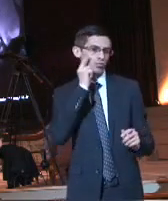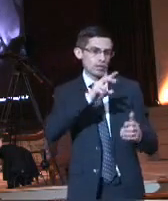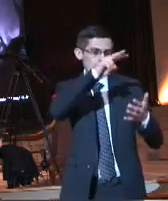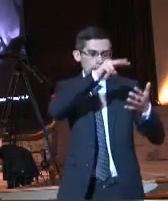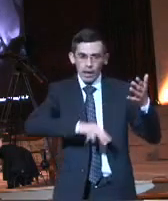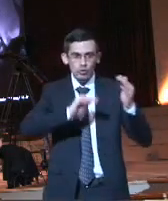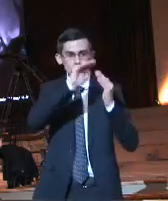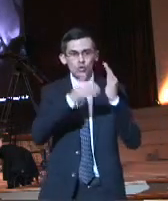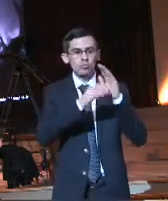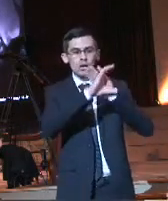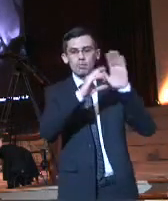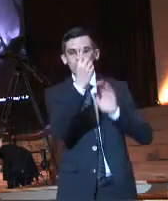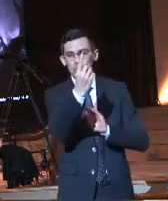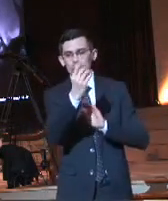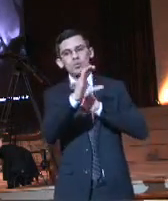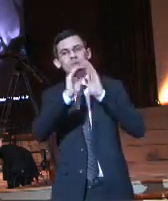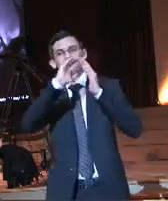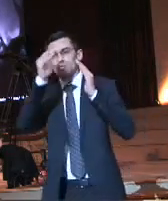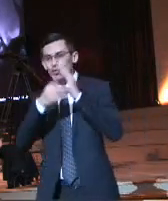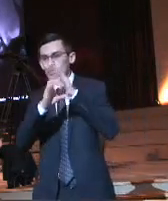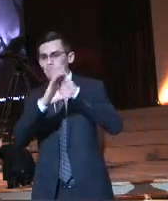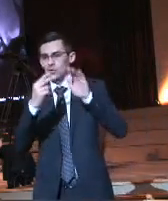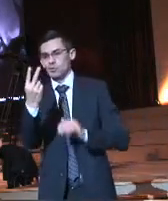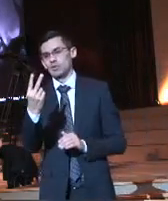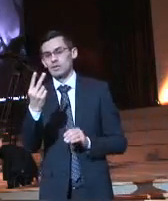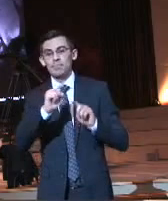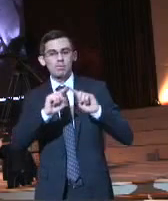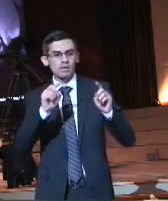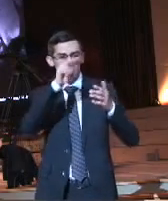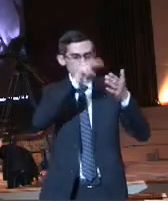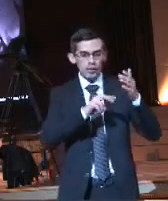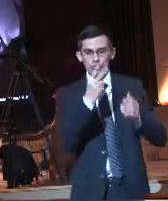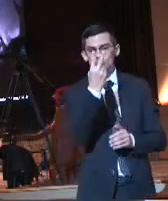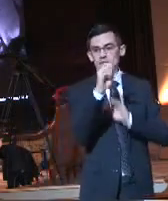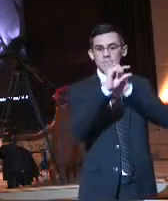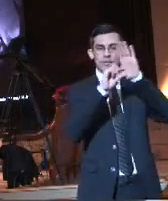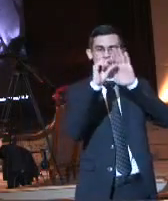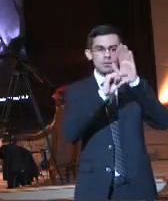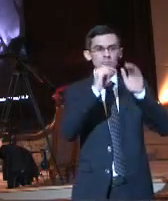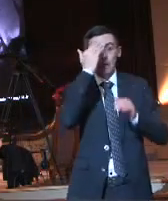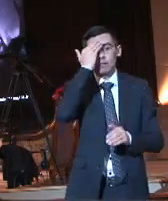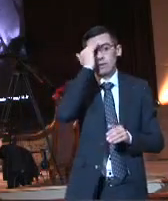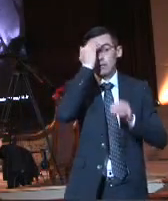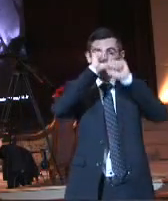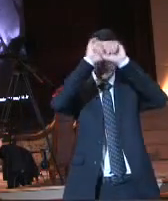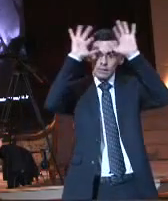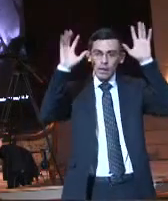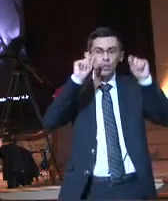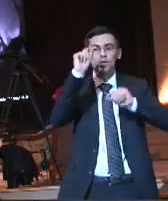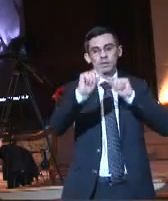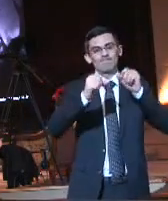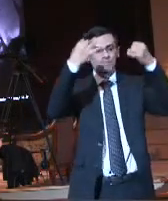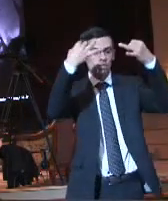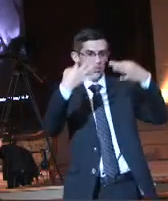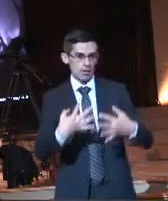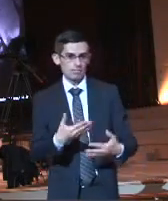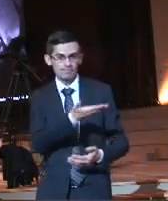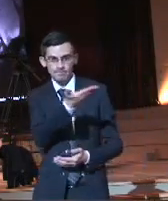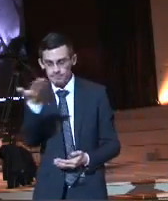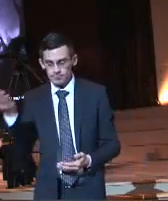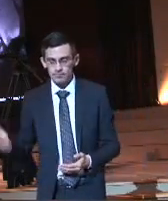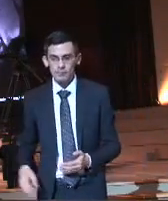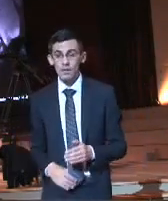1 e de todo o capítulo 2, mas eu vou ler 2 versículos para você entender o que eu estou querendo dizer. O primeiro deles